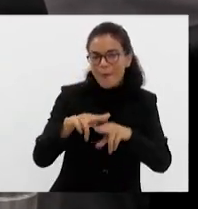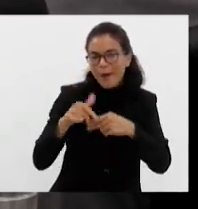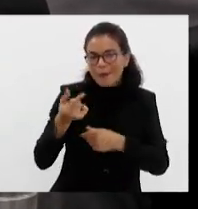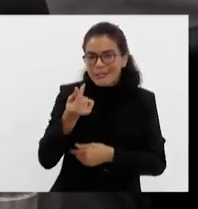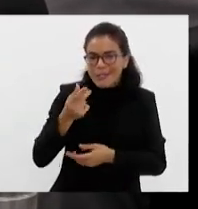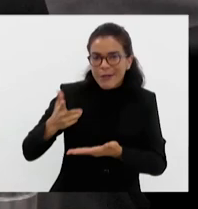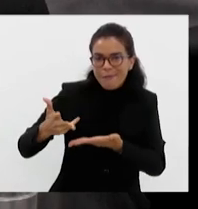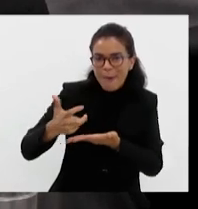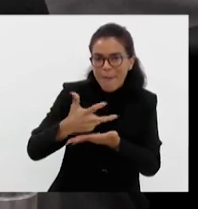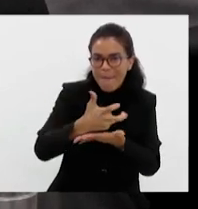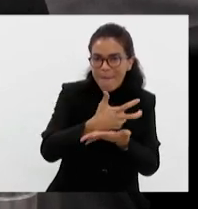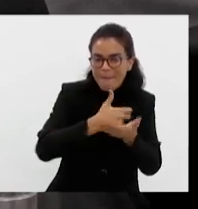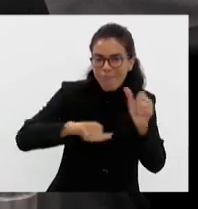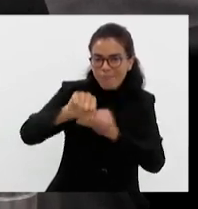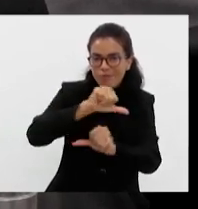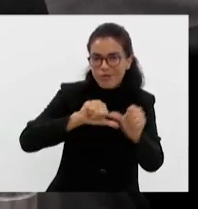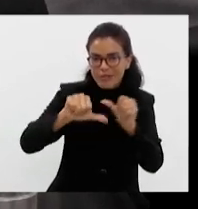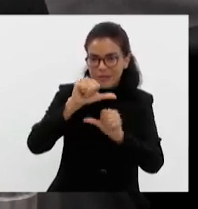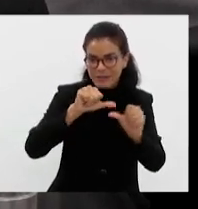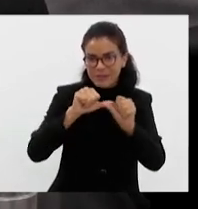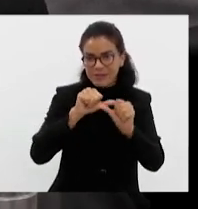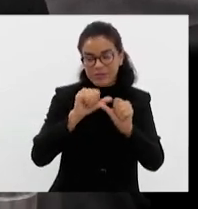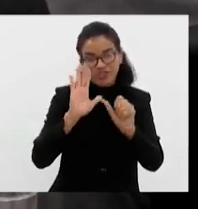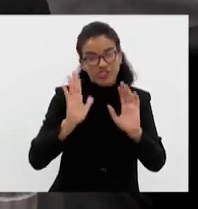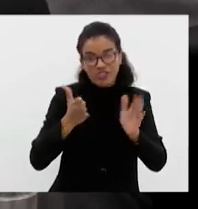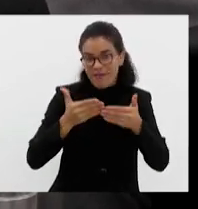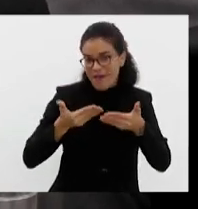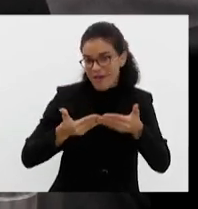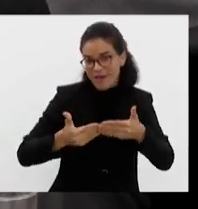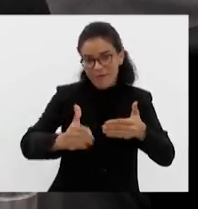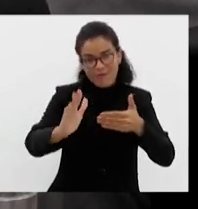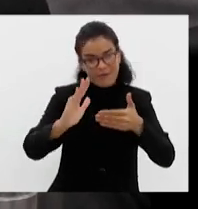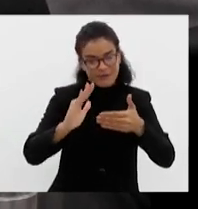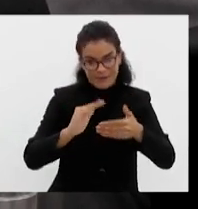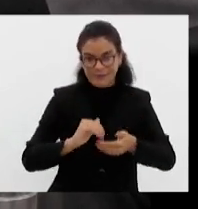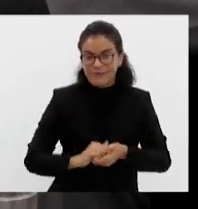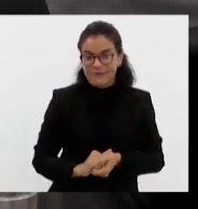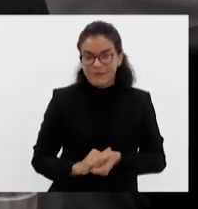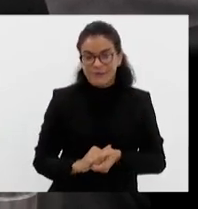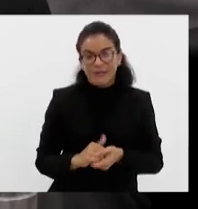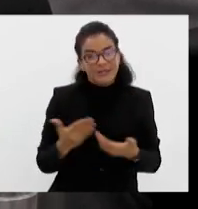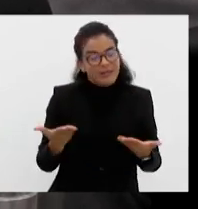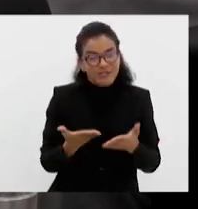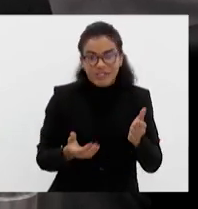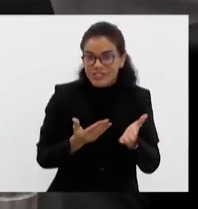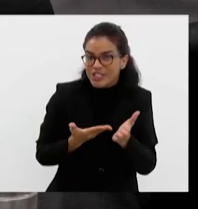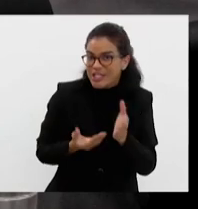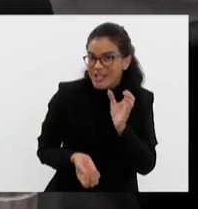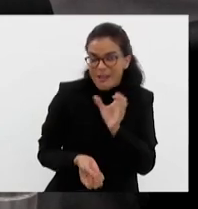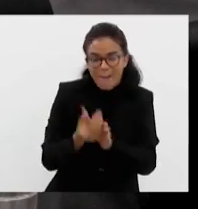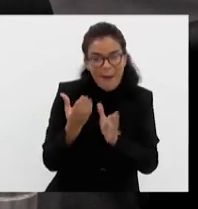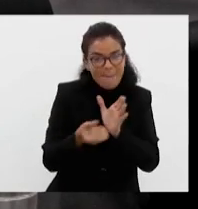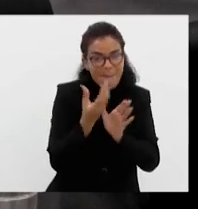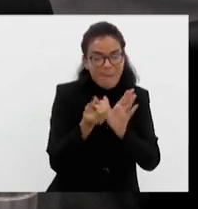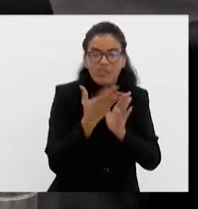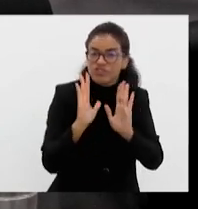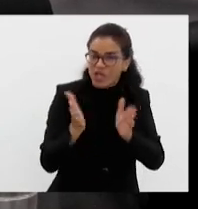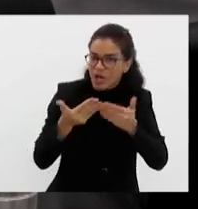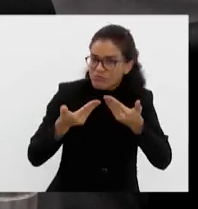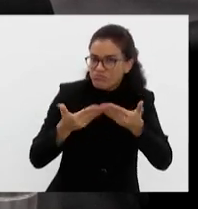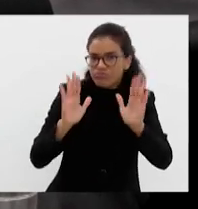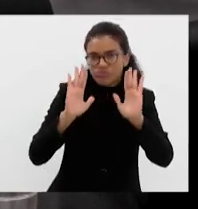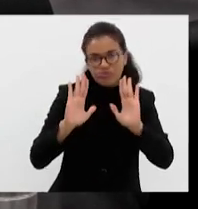tributária, né, que já vai entrar em vigor. Então, a gente, na verdade, está produzindo legislação... Já entrou que em vigor. Que